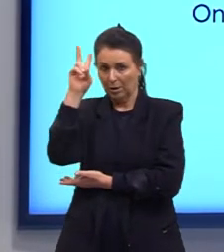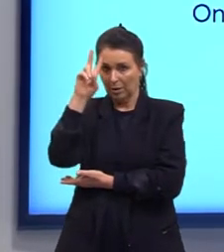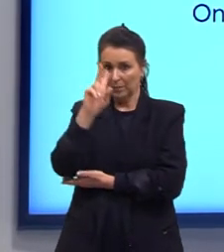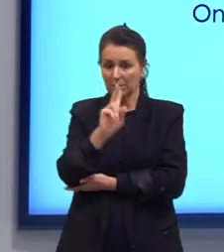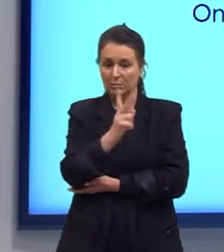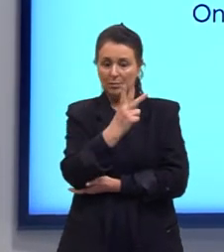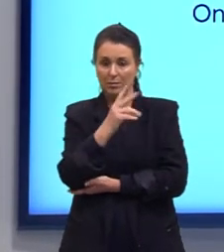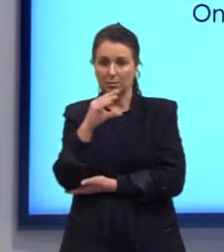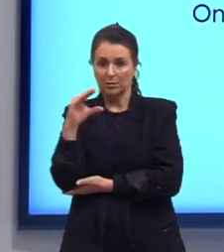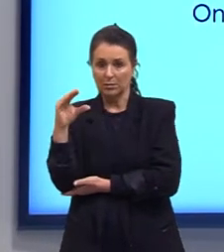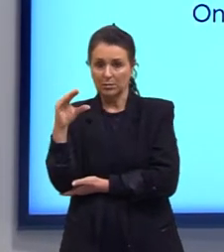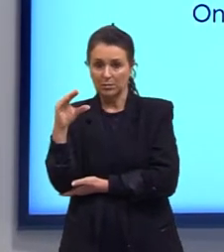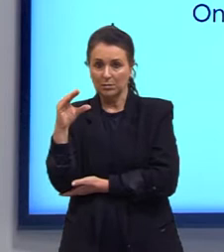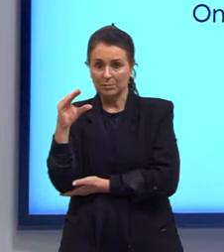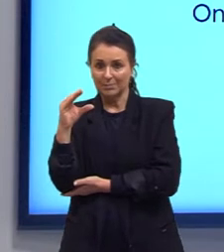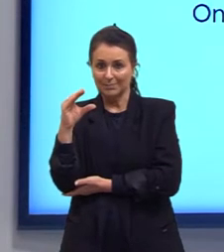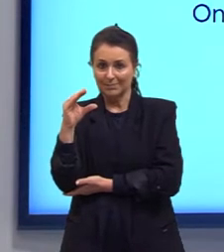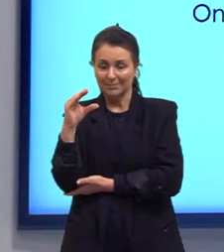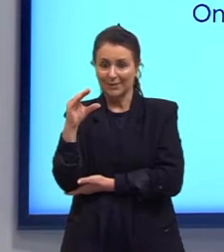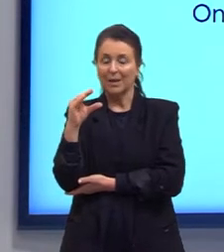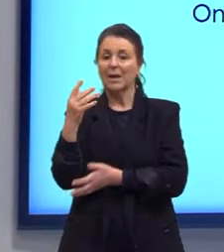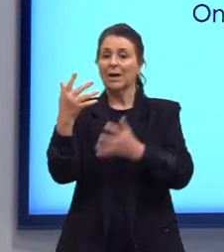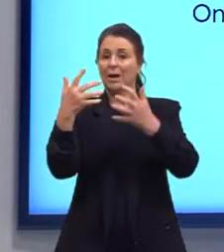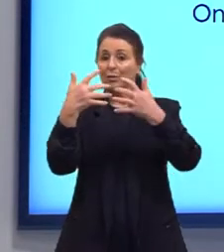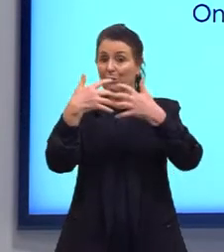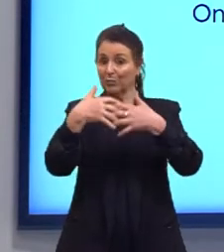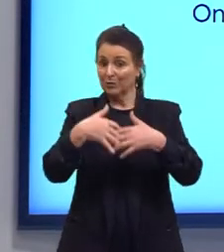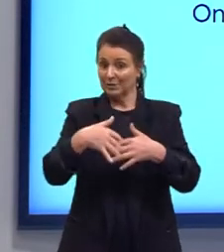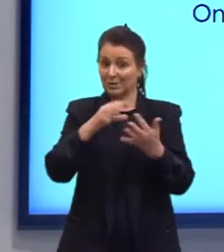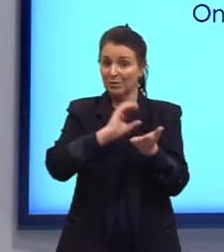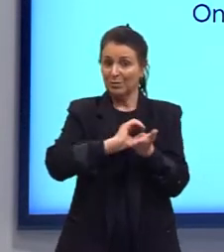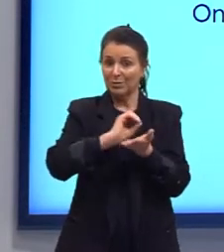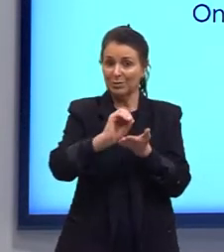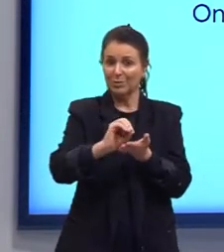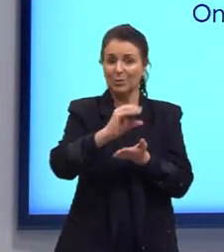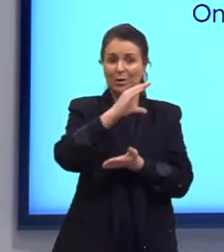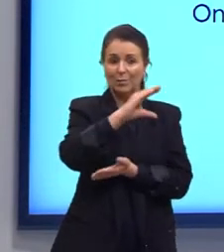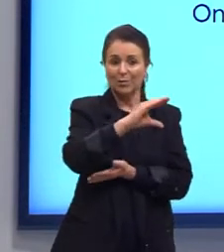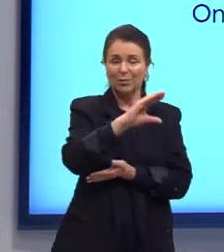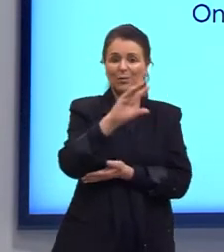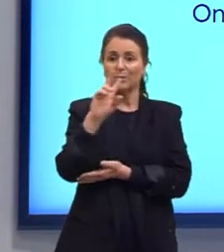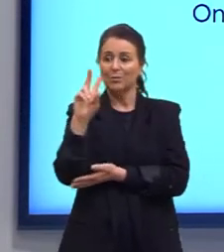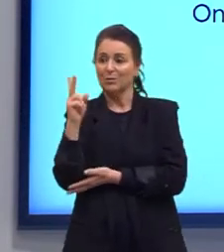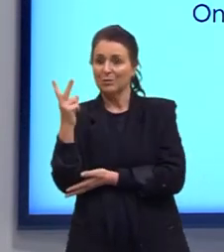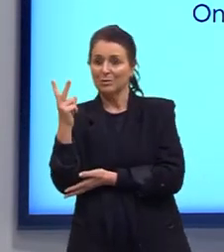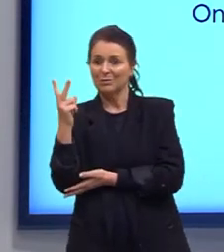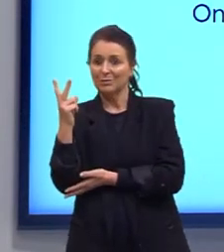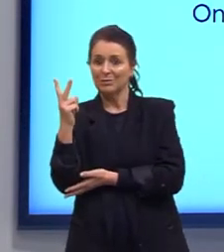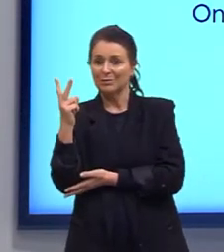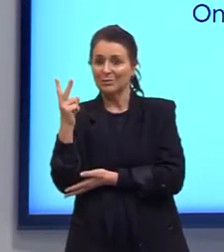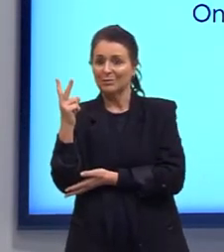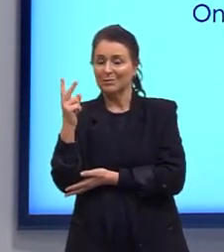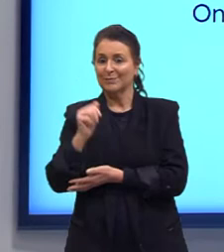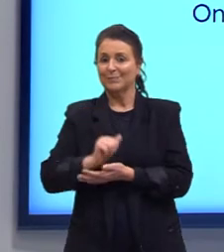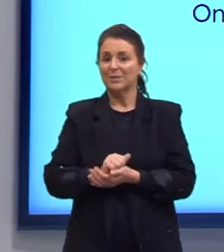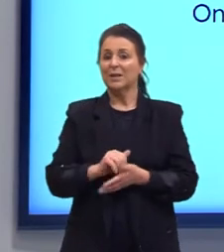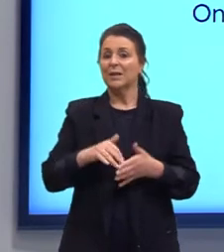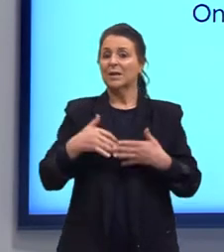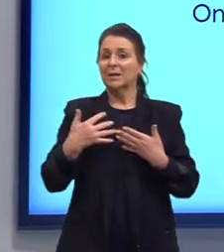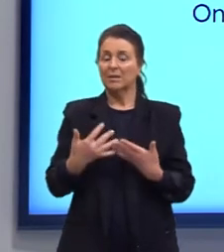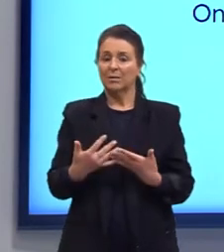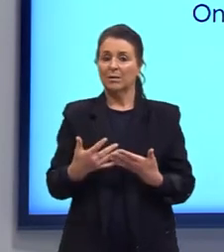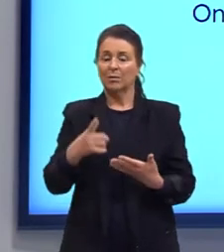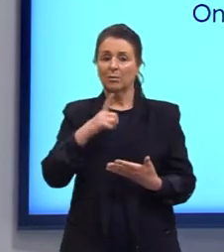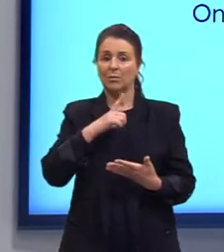hidrocarbonetos são a função orgânicas que só tem o carbono e o hidrogênio então quando